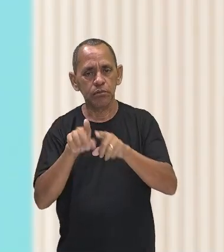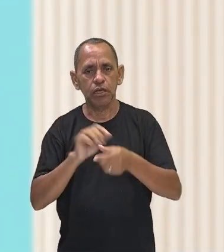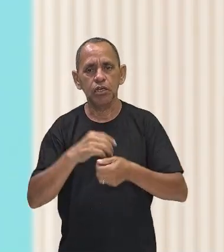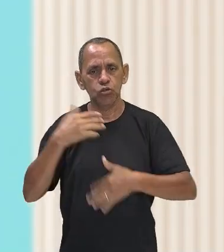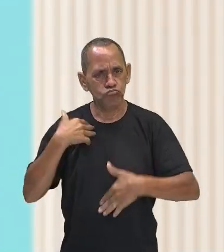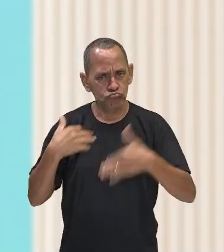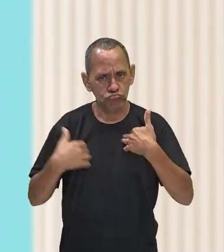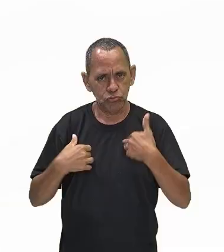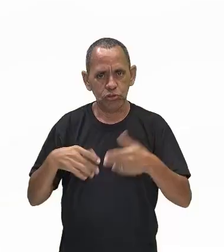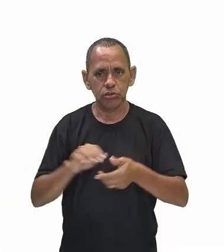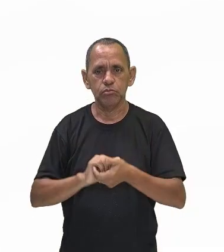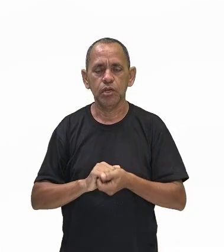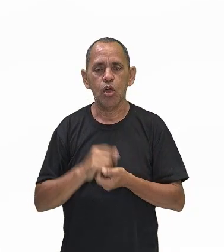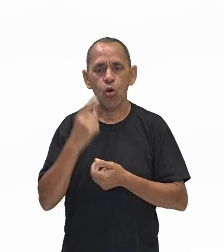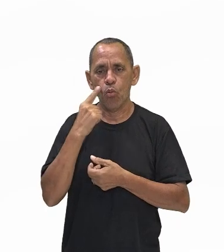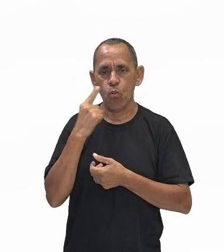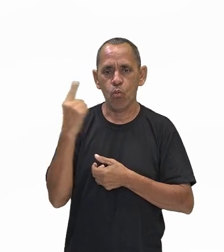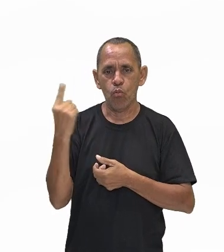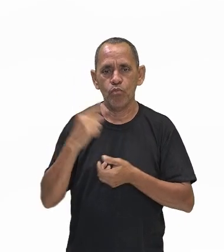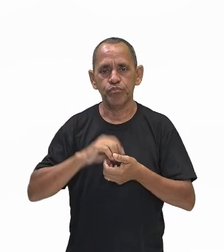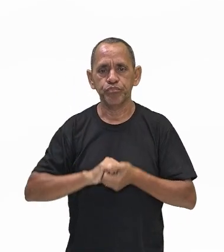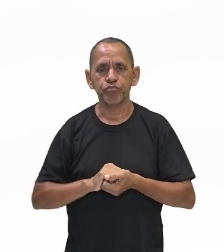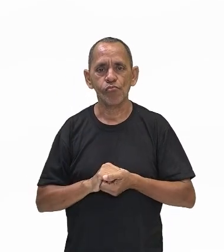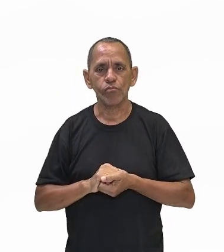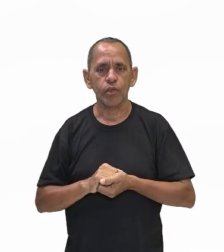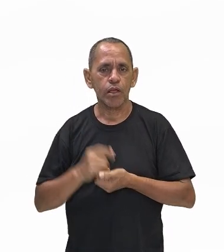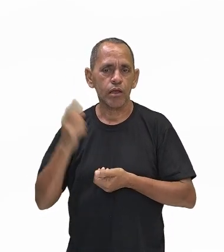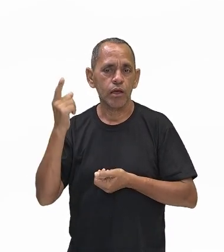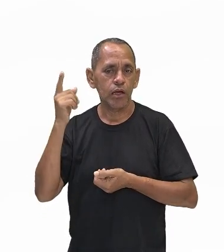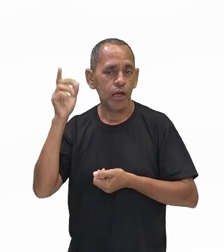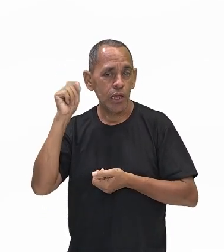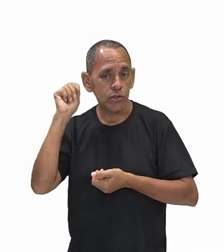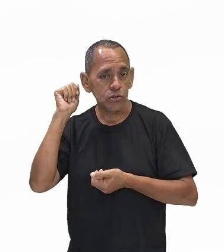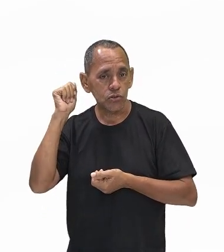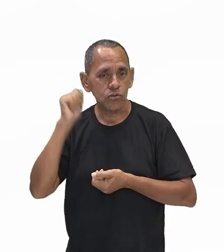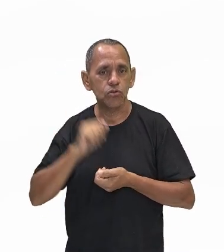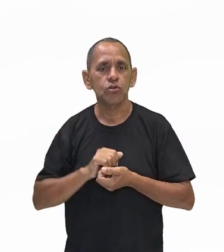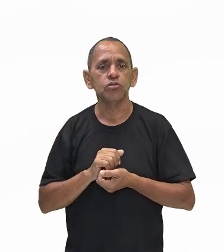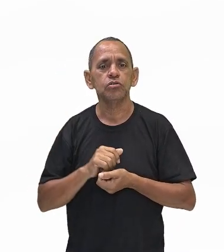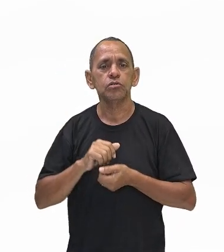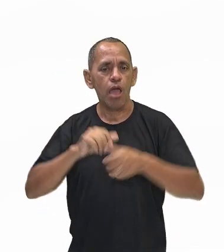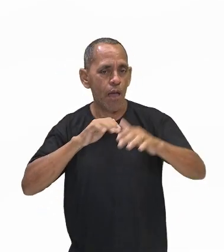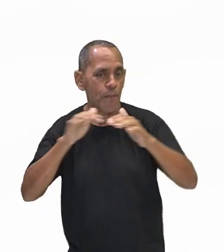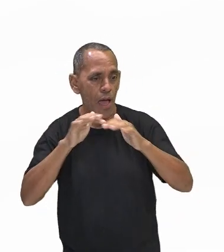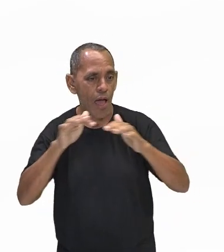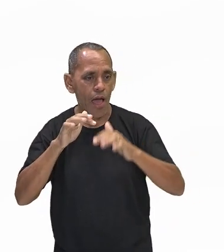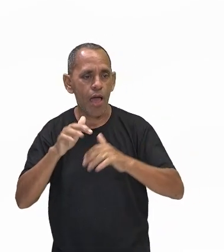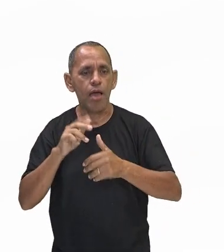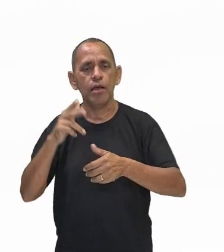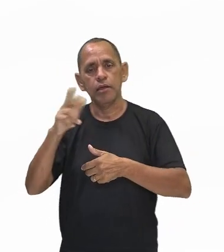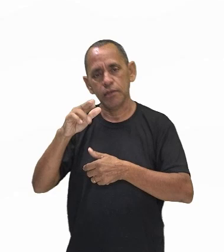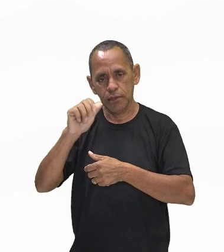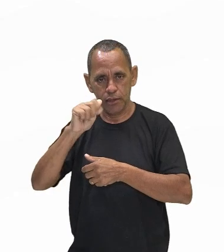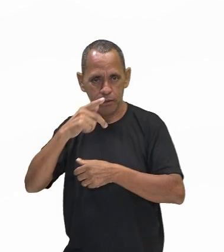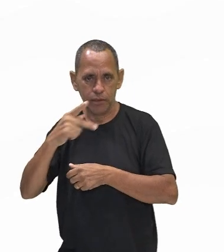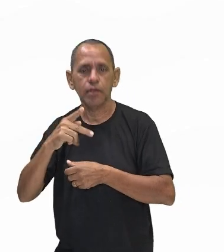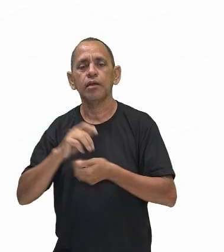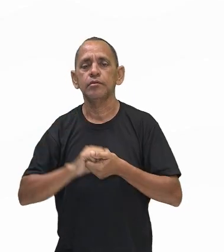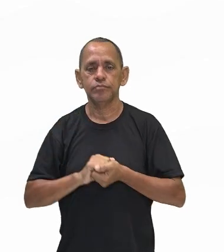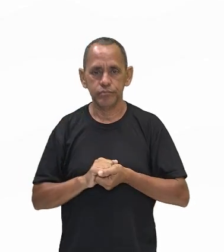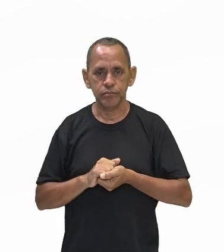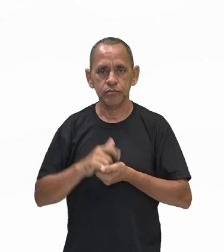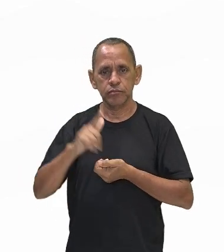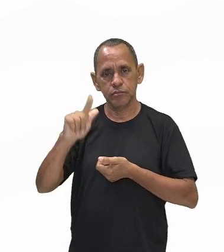vocês uma reflexão Escute o rap nadegas a declarado rapper Gabriel o Pensador e